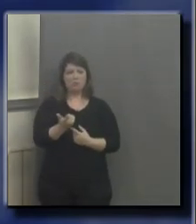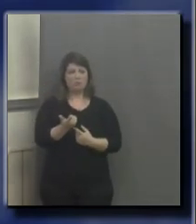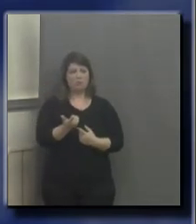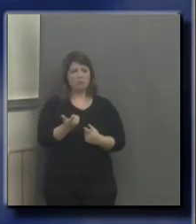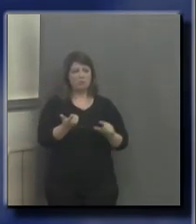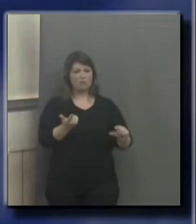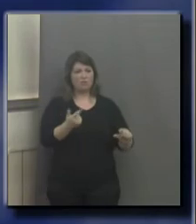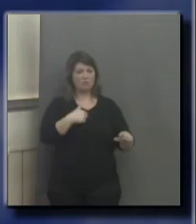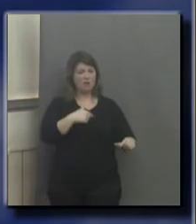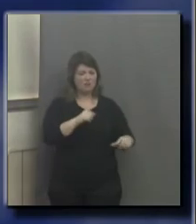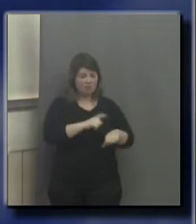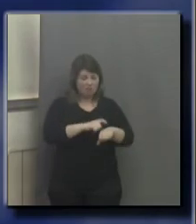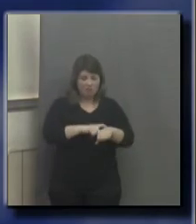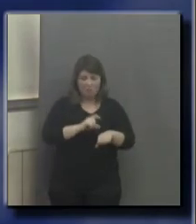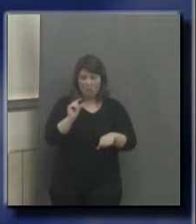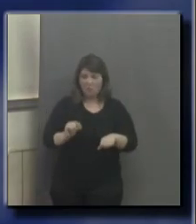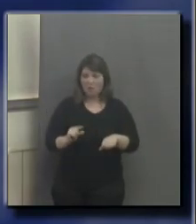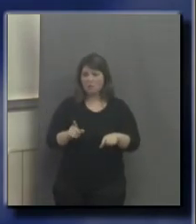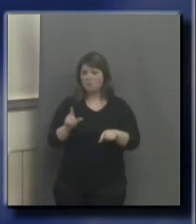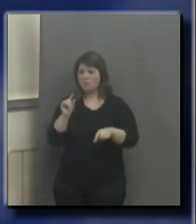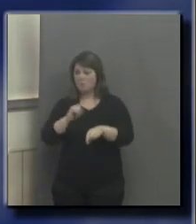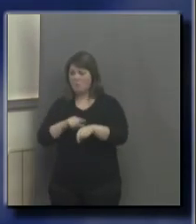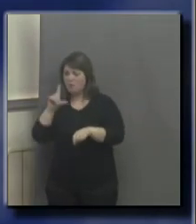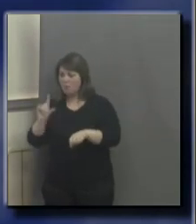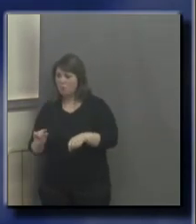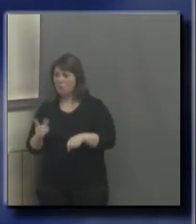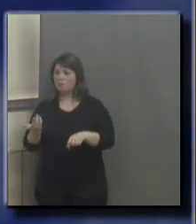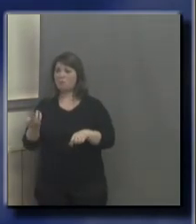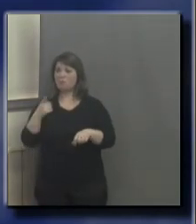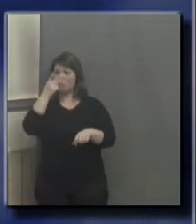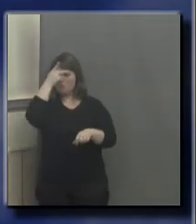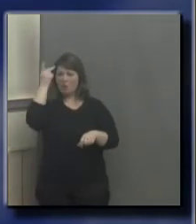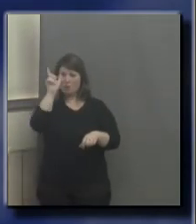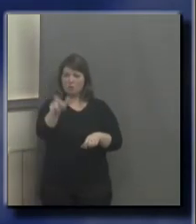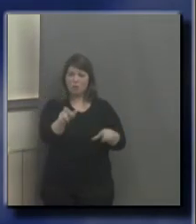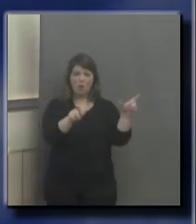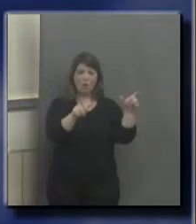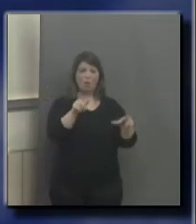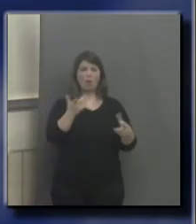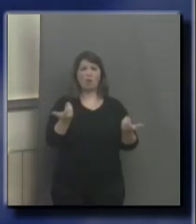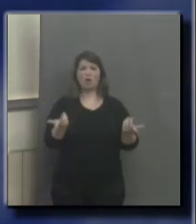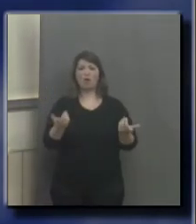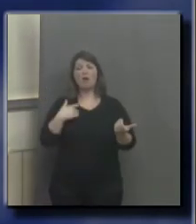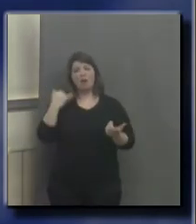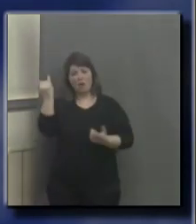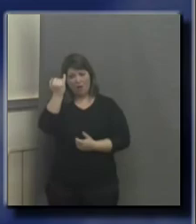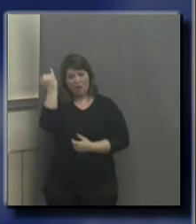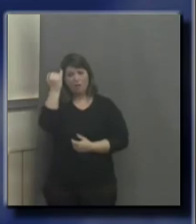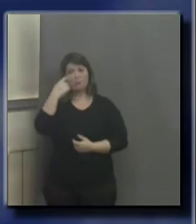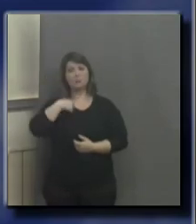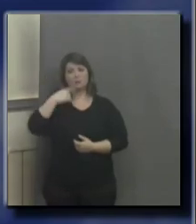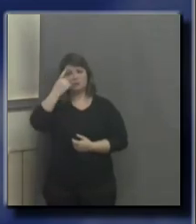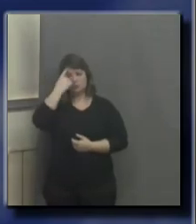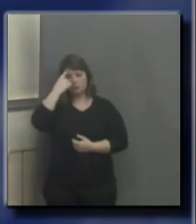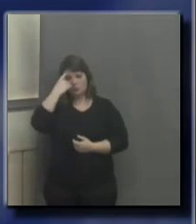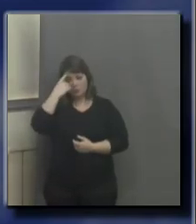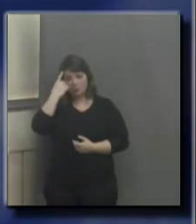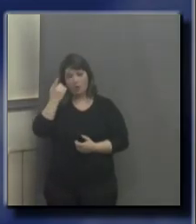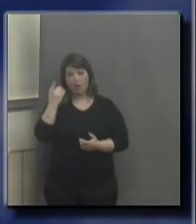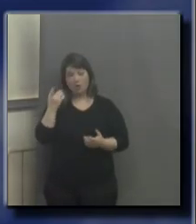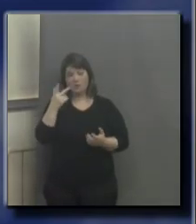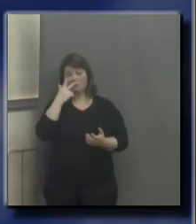menos tempo, com menos pessoas, com menos titulação, com menos... Acho que é muito importante que a gente